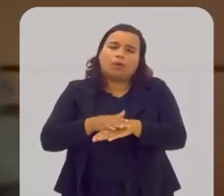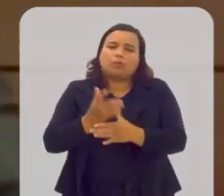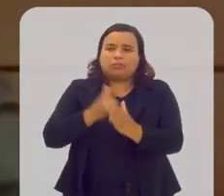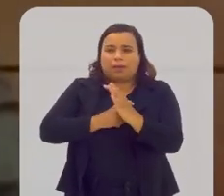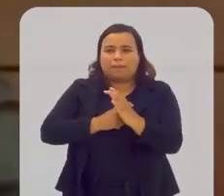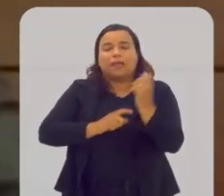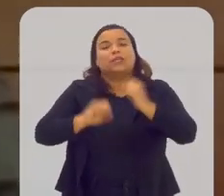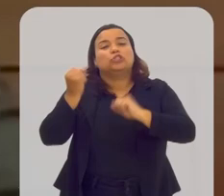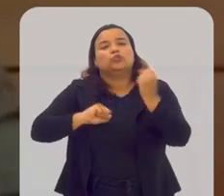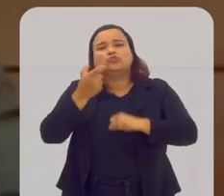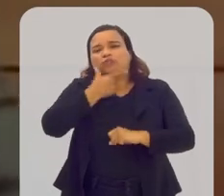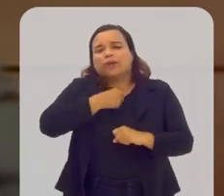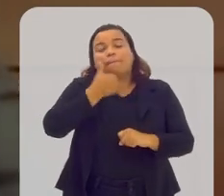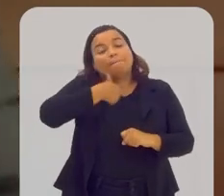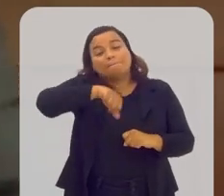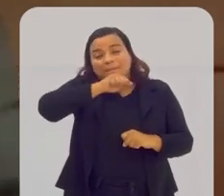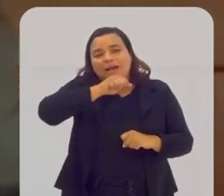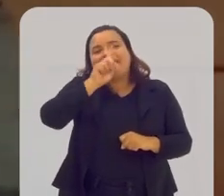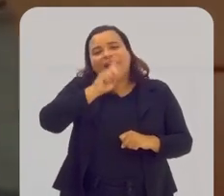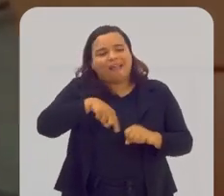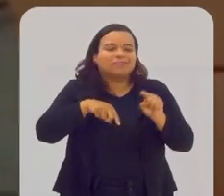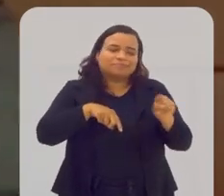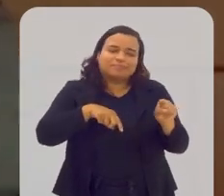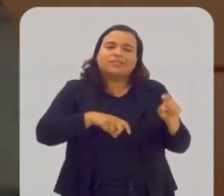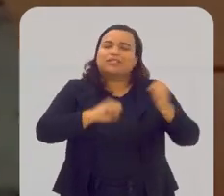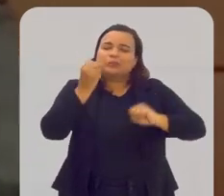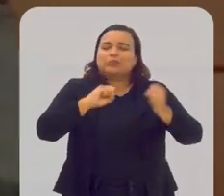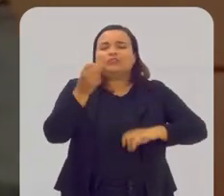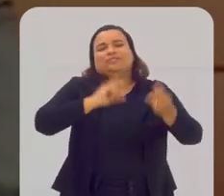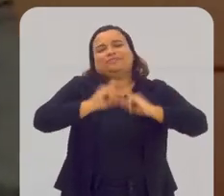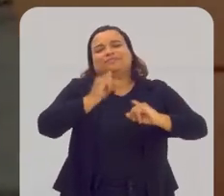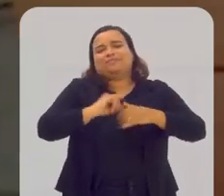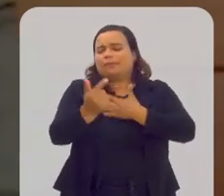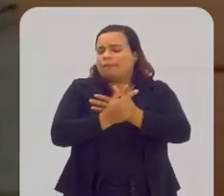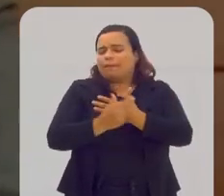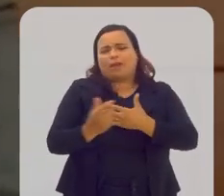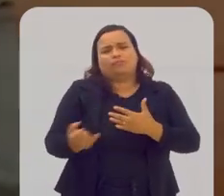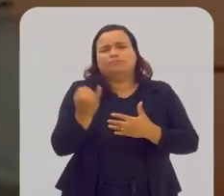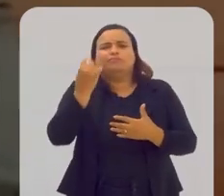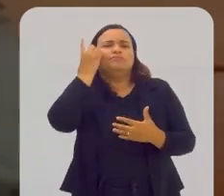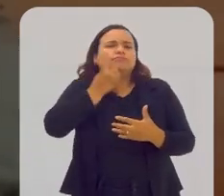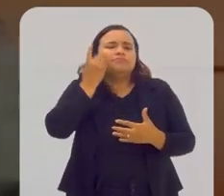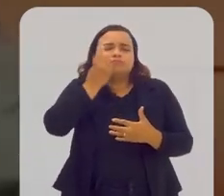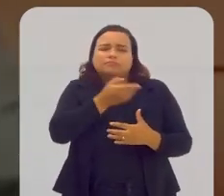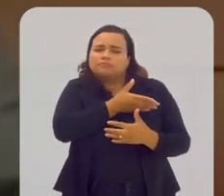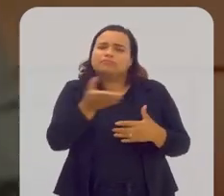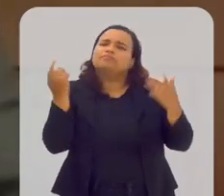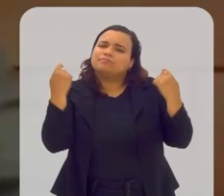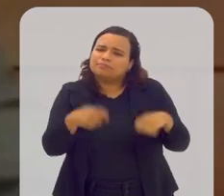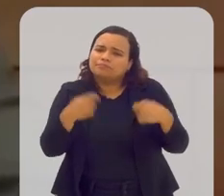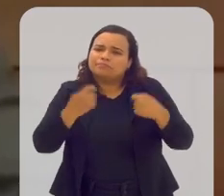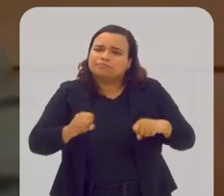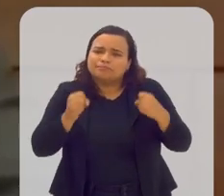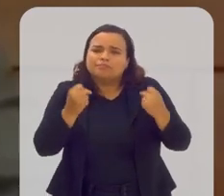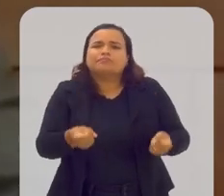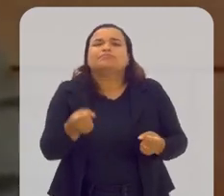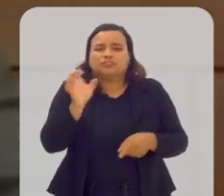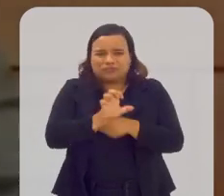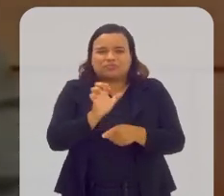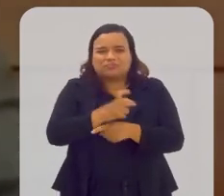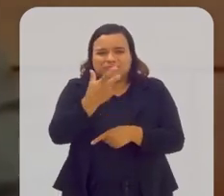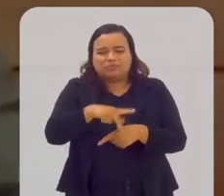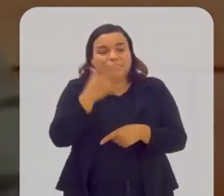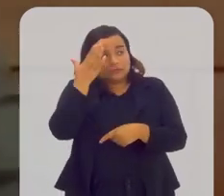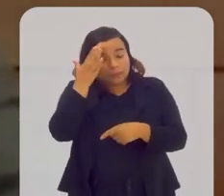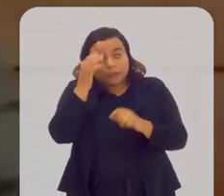dependem dessa indústria mãe, que eu digo que é a indústria química. Então, assim, é um papel essencial, os deputados os deputados